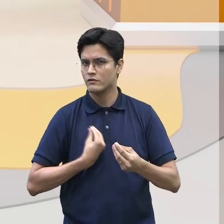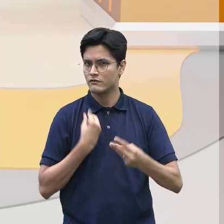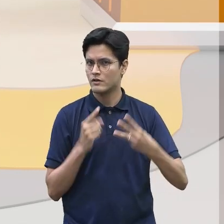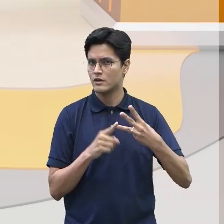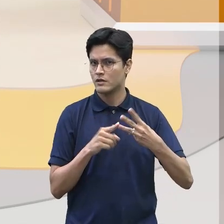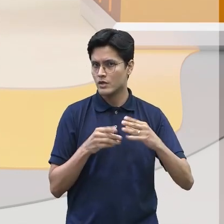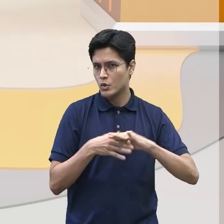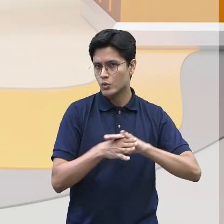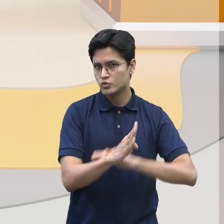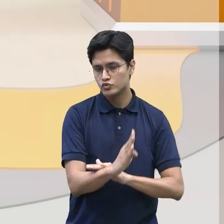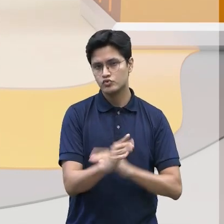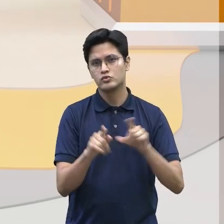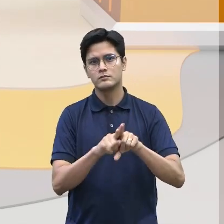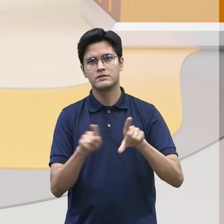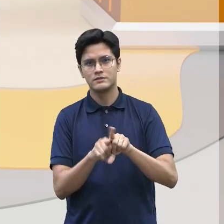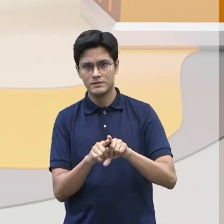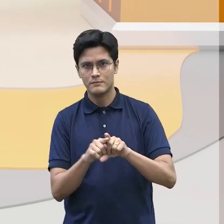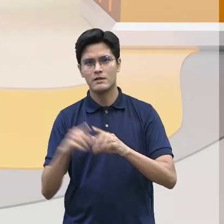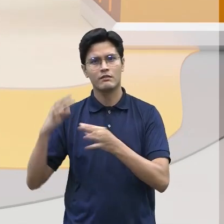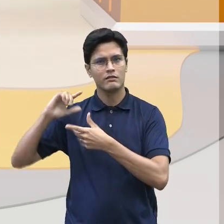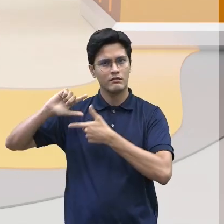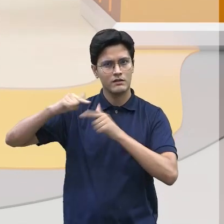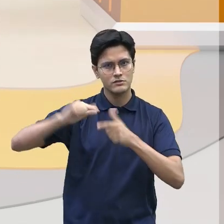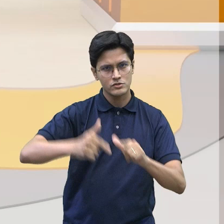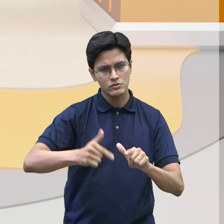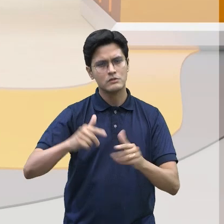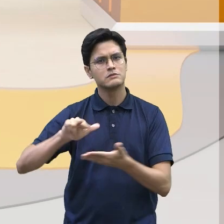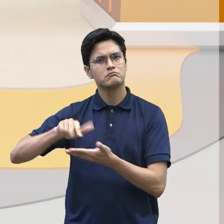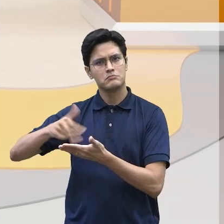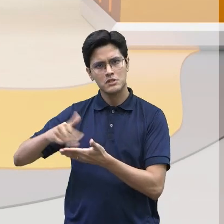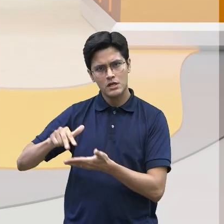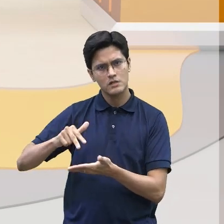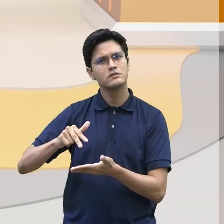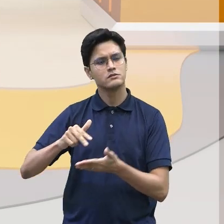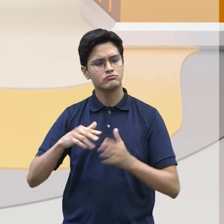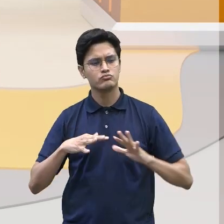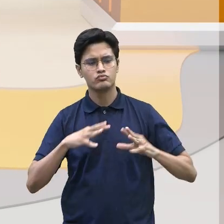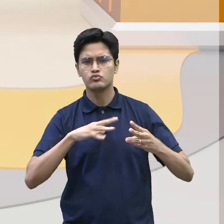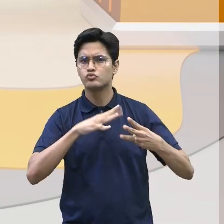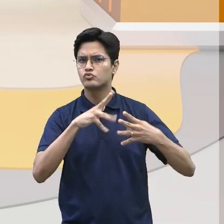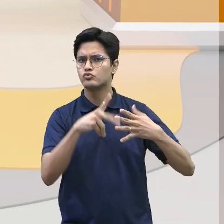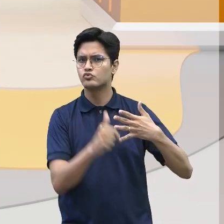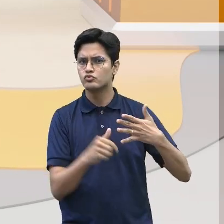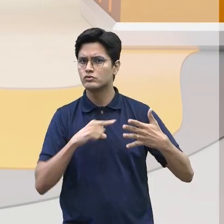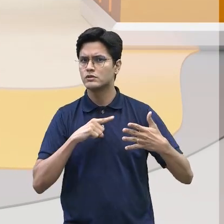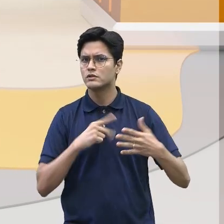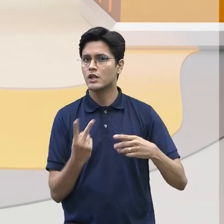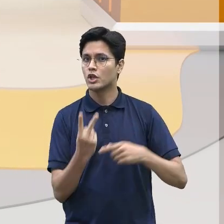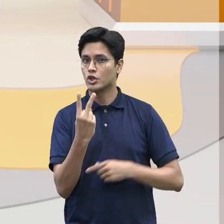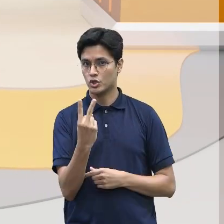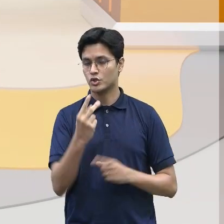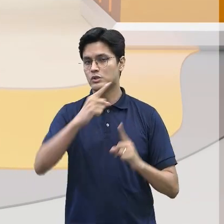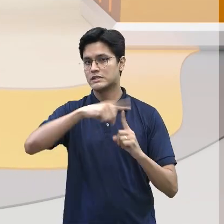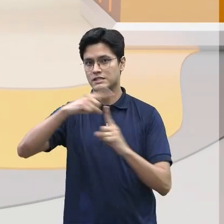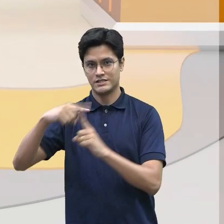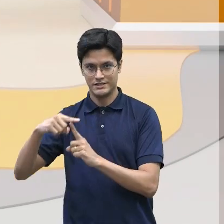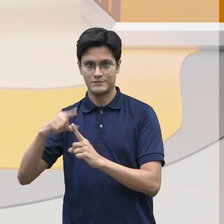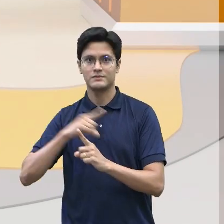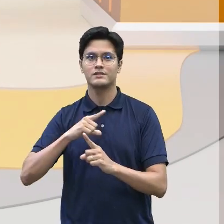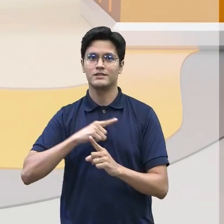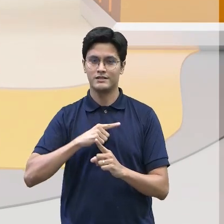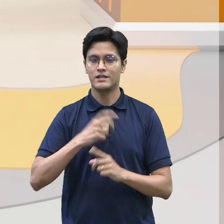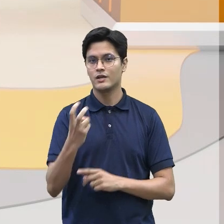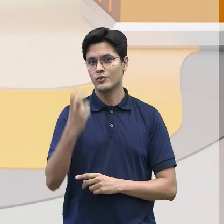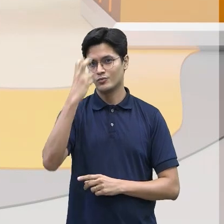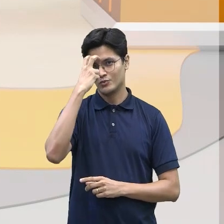costumes, tradições, danças, e tudo isso compreende em dois tipos de cultura: cultura material